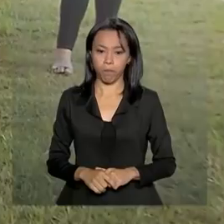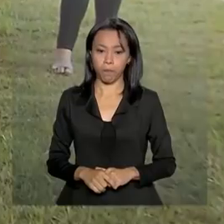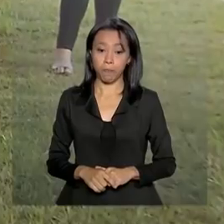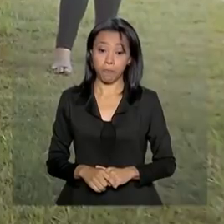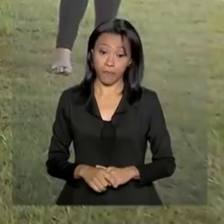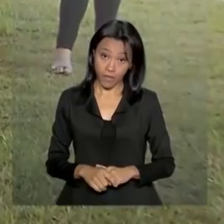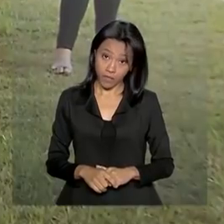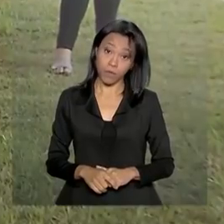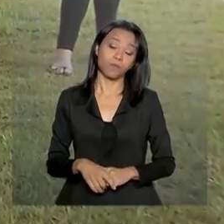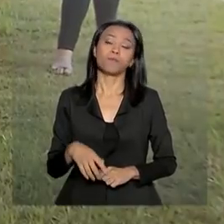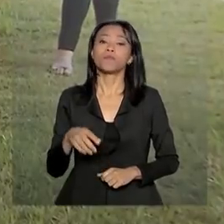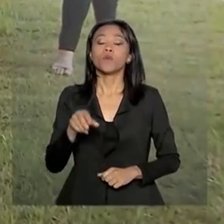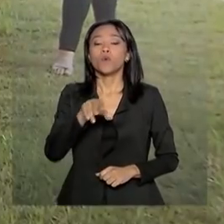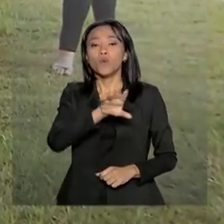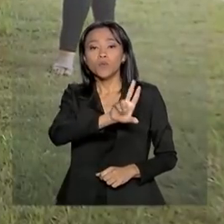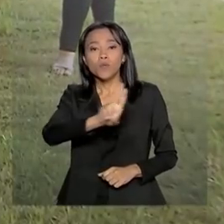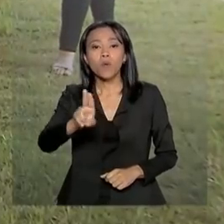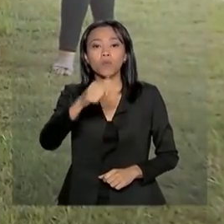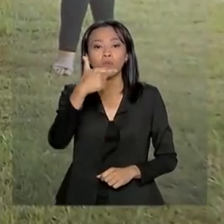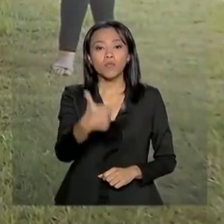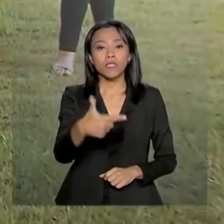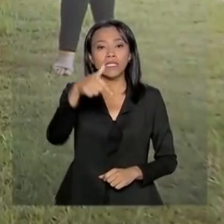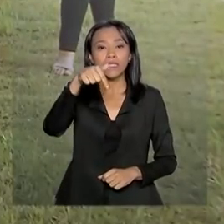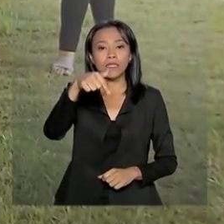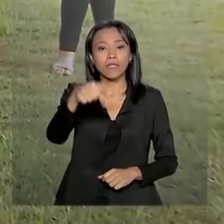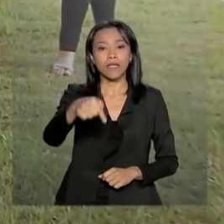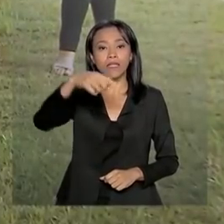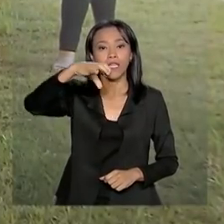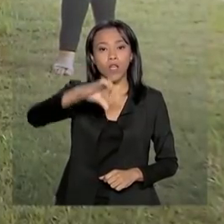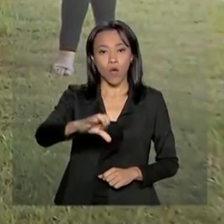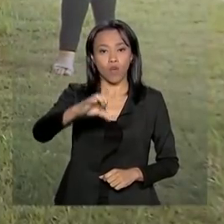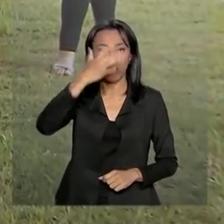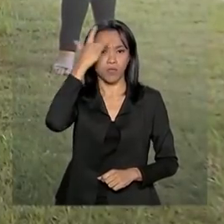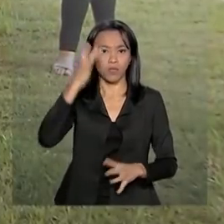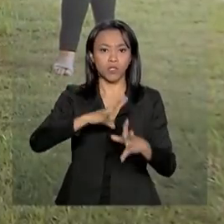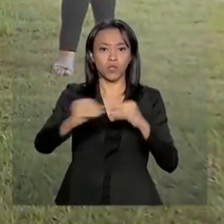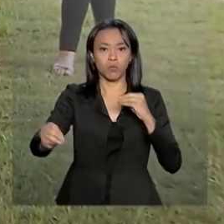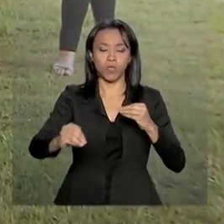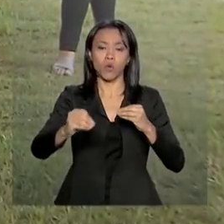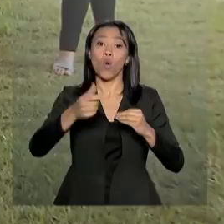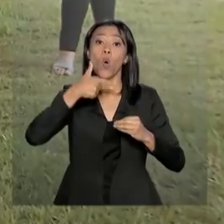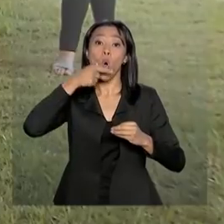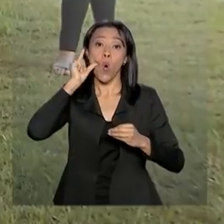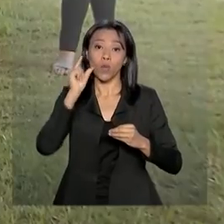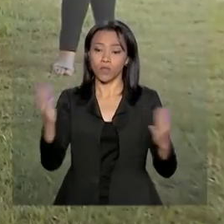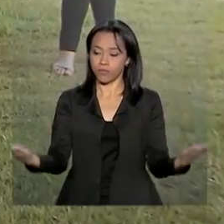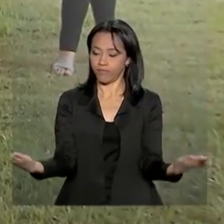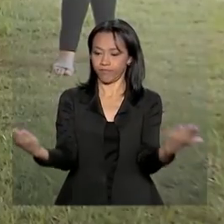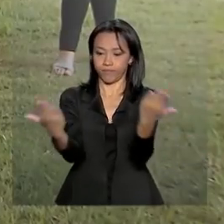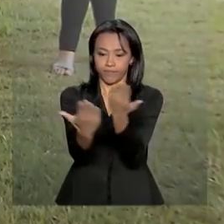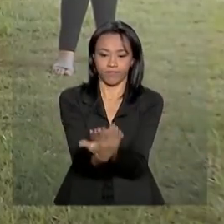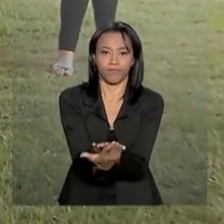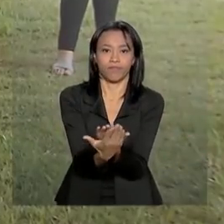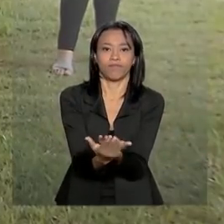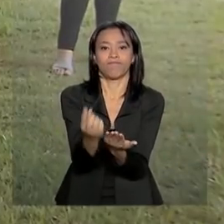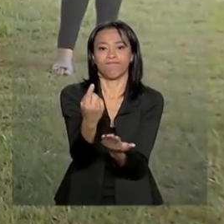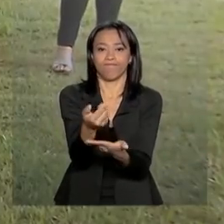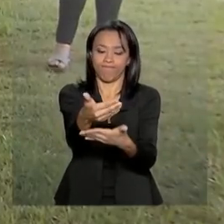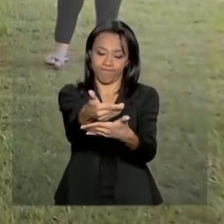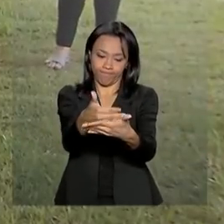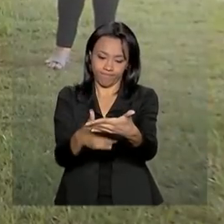Bom, a lista com os 279 desaparecidos dessa tragédia foi unificada ontem. Antes, havia uma